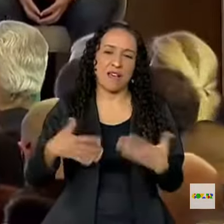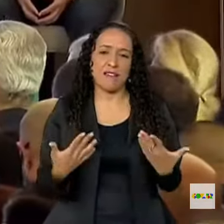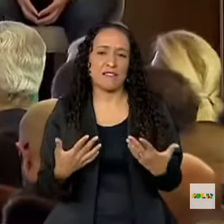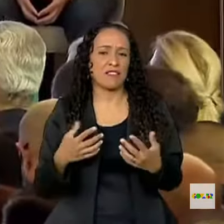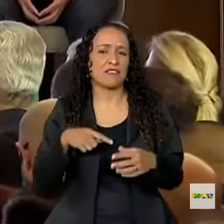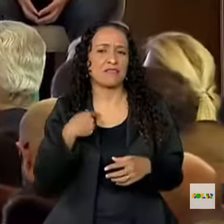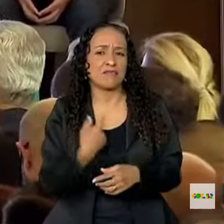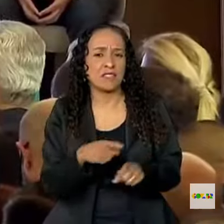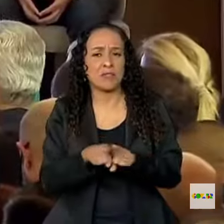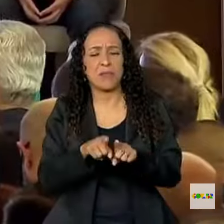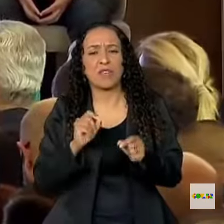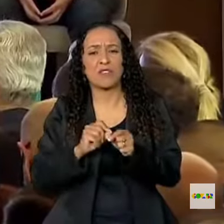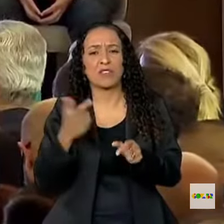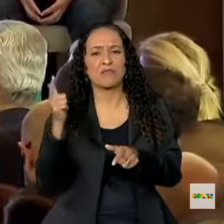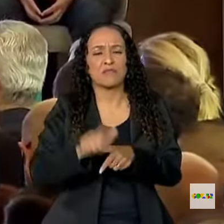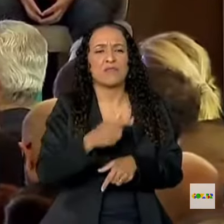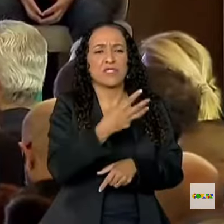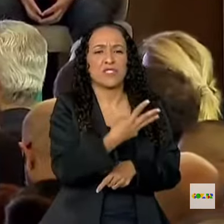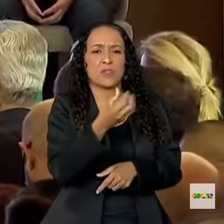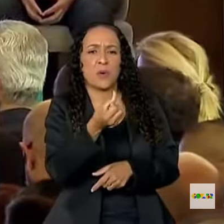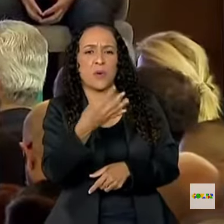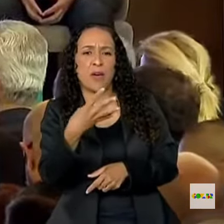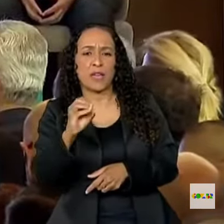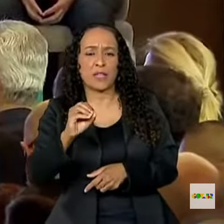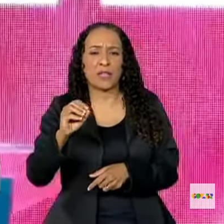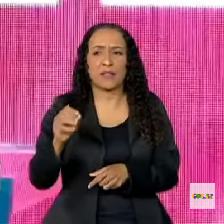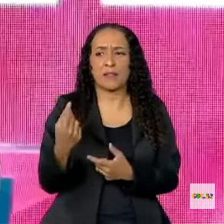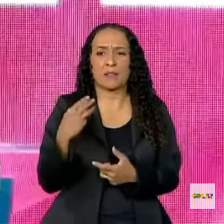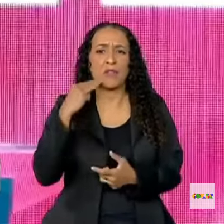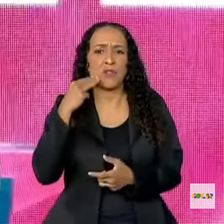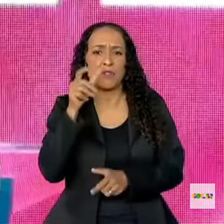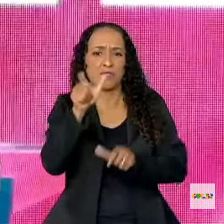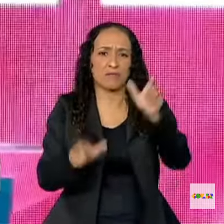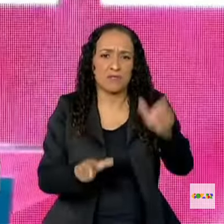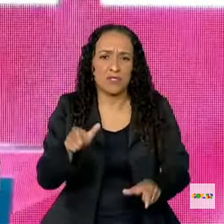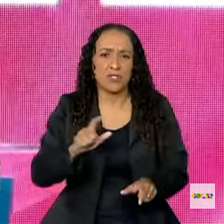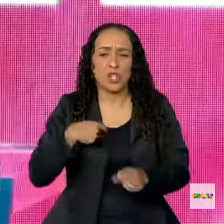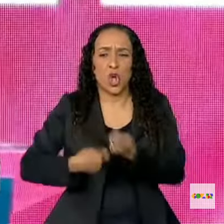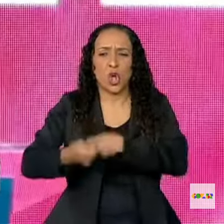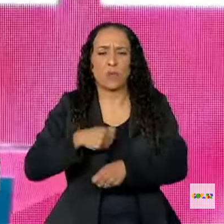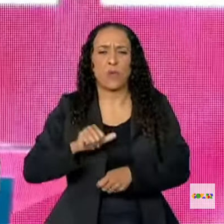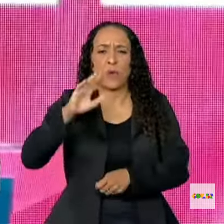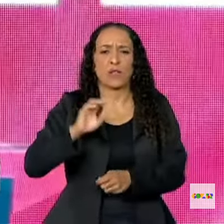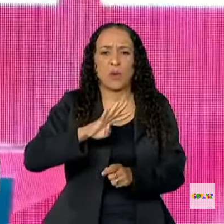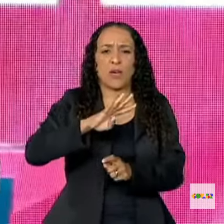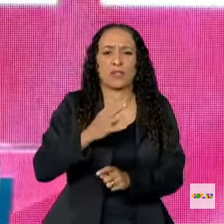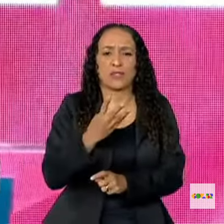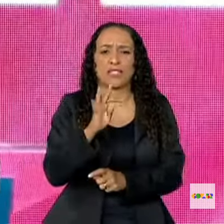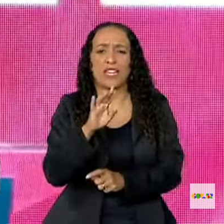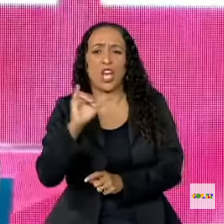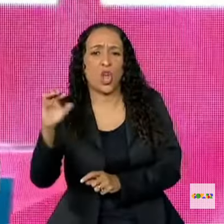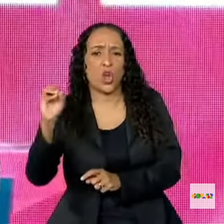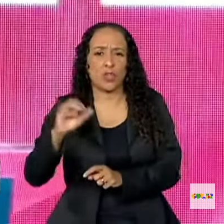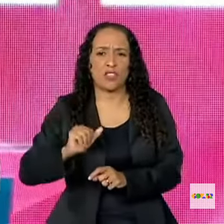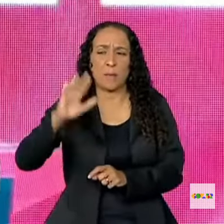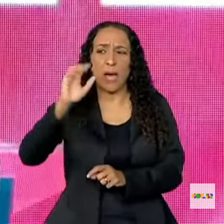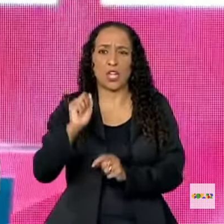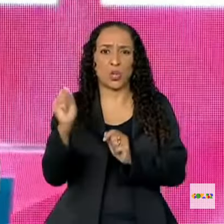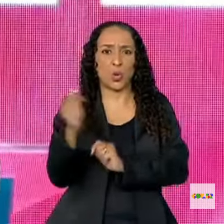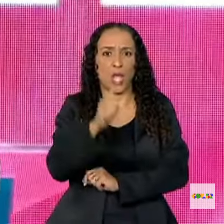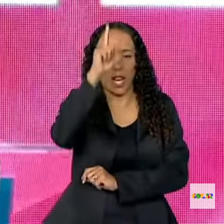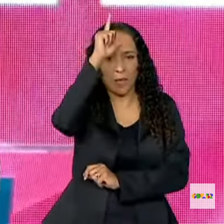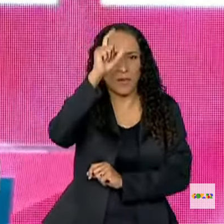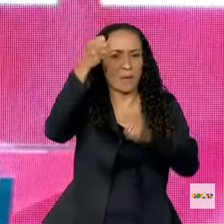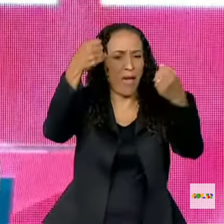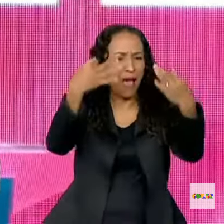nós temos 340 milhões de habitantes que a nossa economia é quase 4 trilhões meio maior do que a da Alemanha tudo isso já